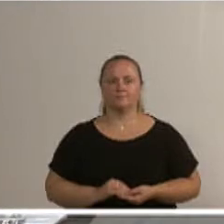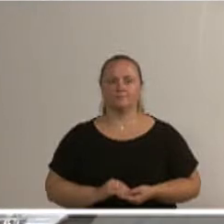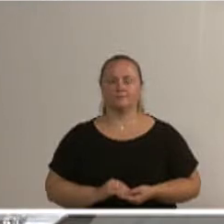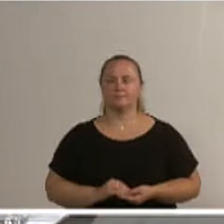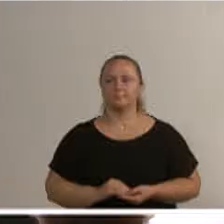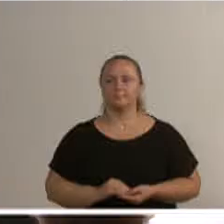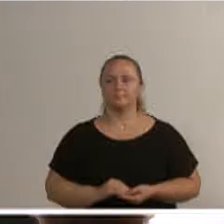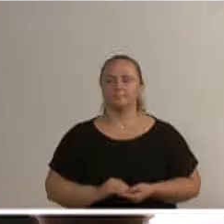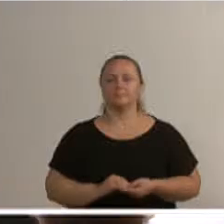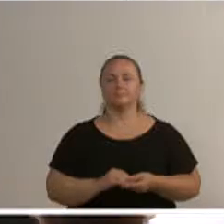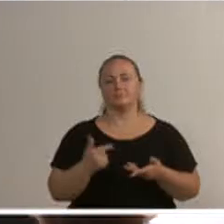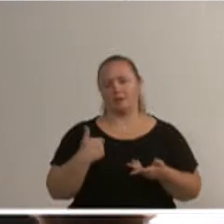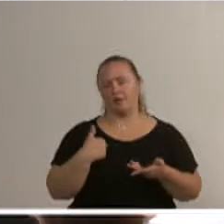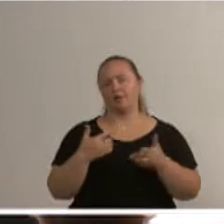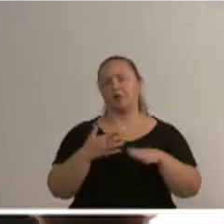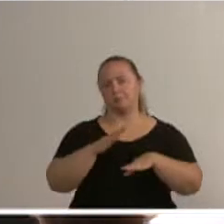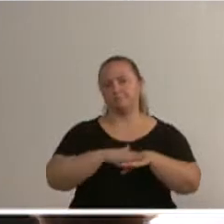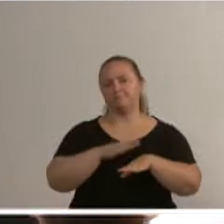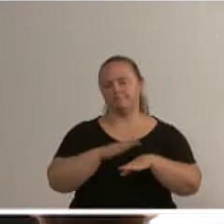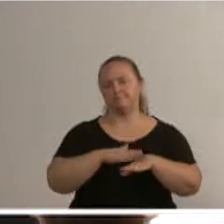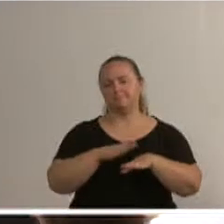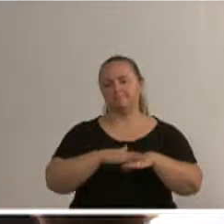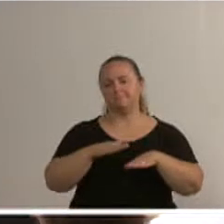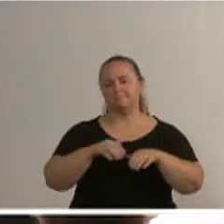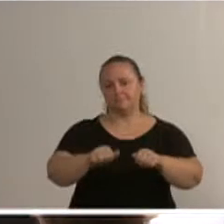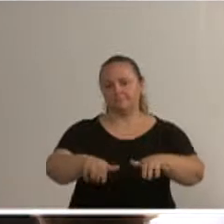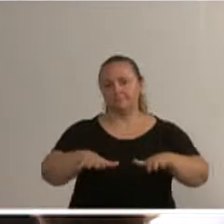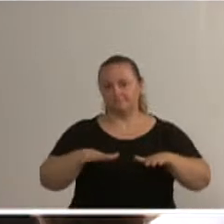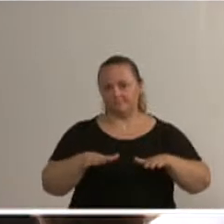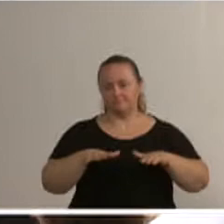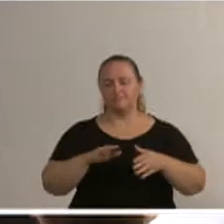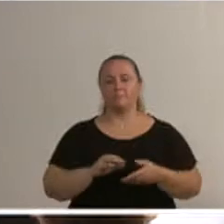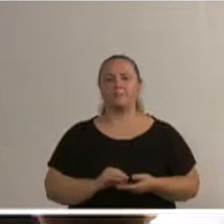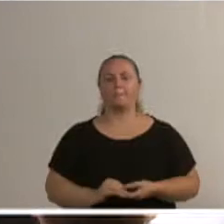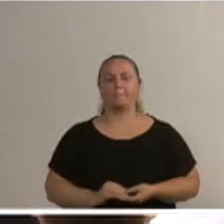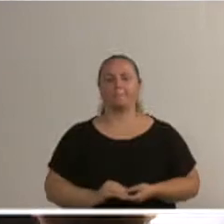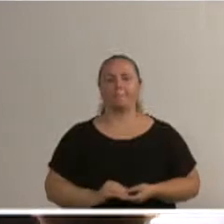proponente desta sessão e por motivos de força maior, o nosso